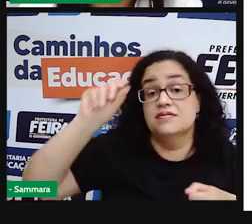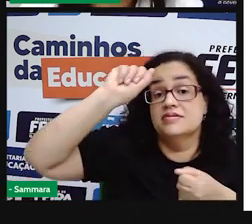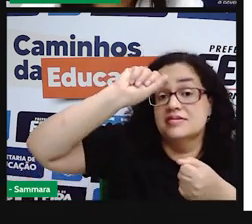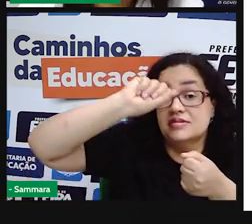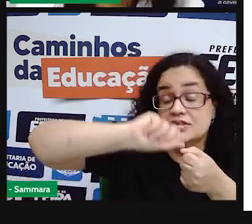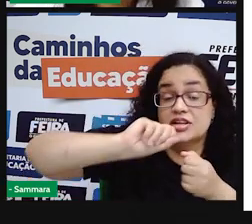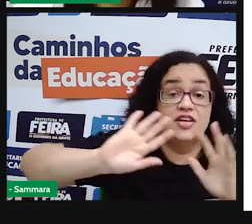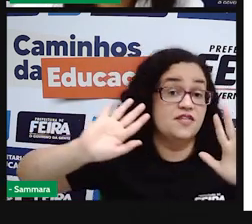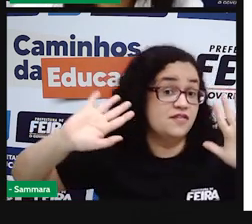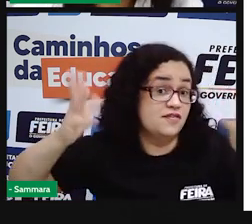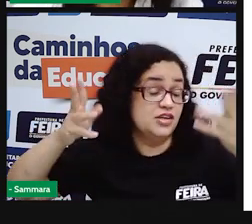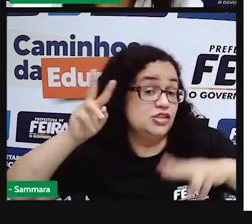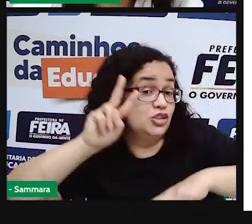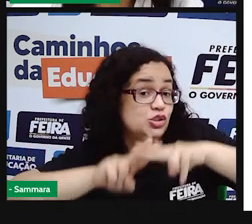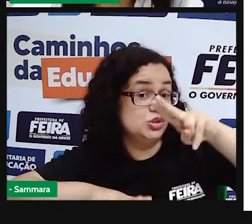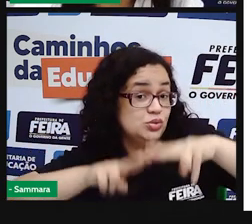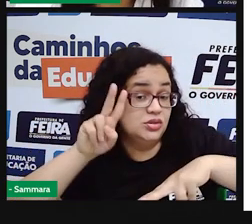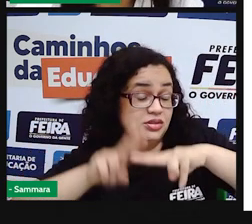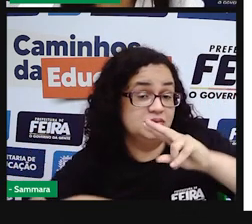festas juninas.